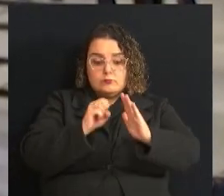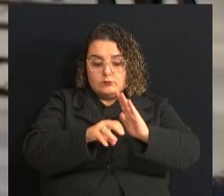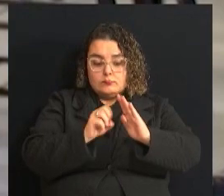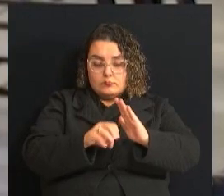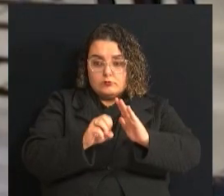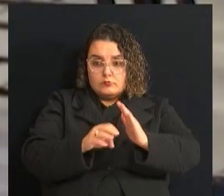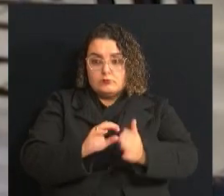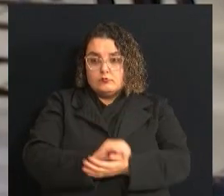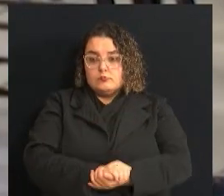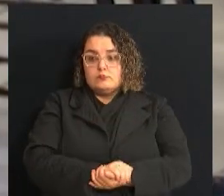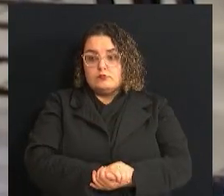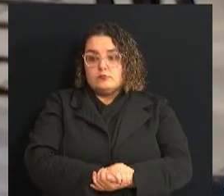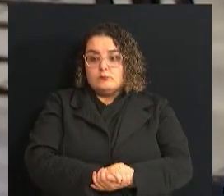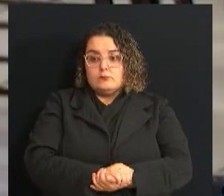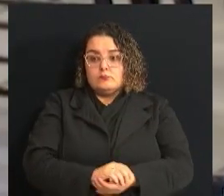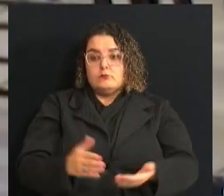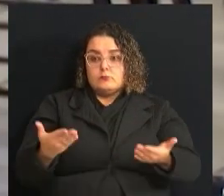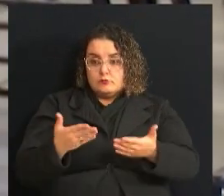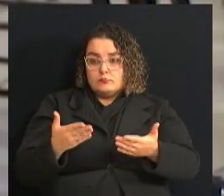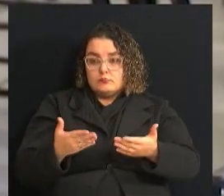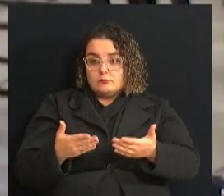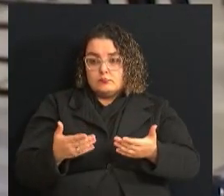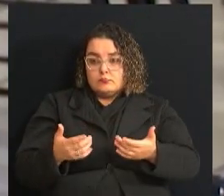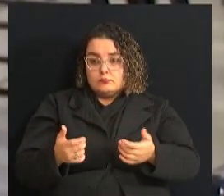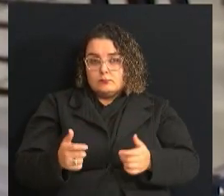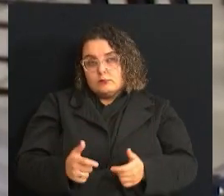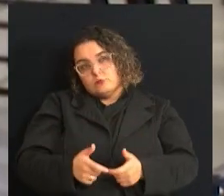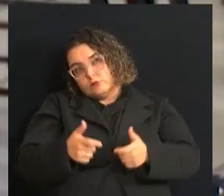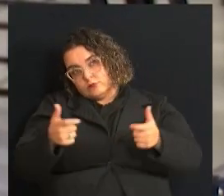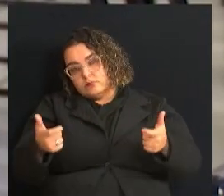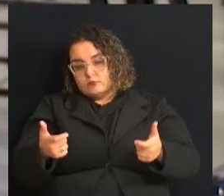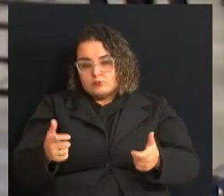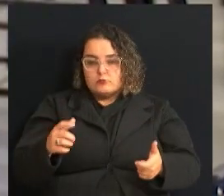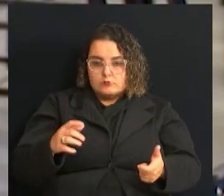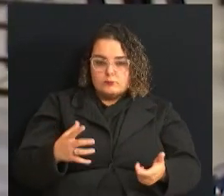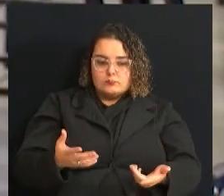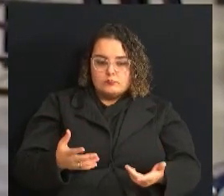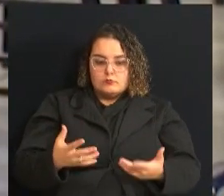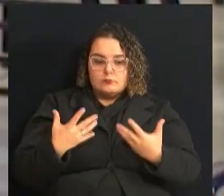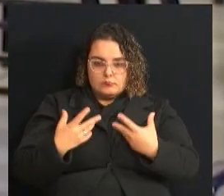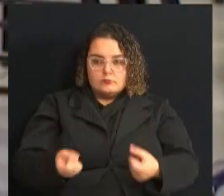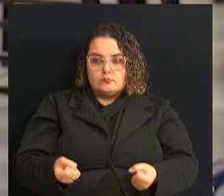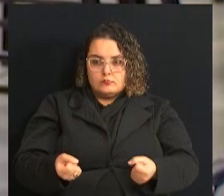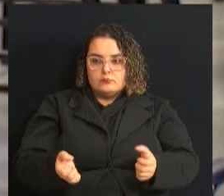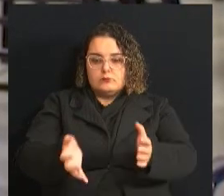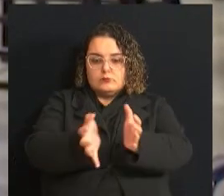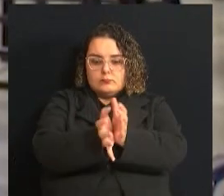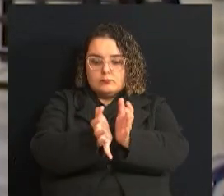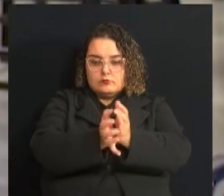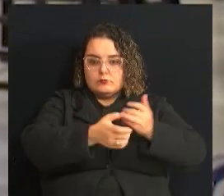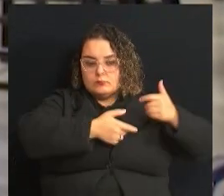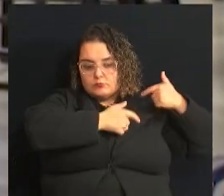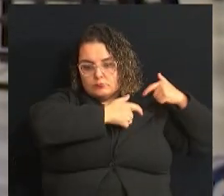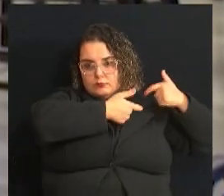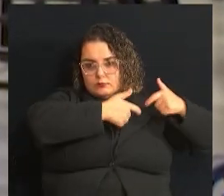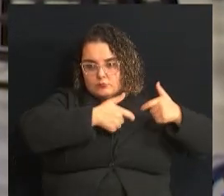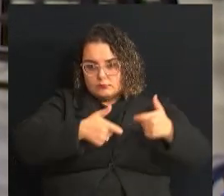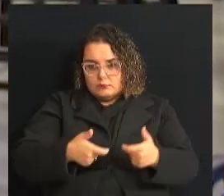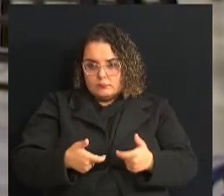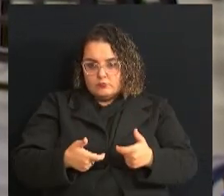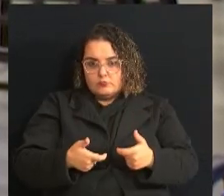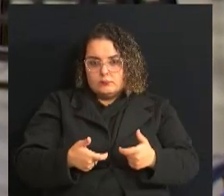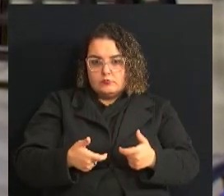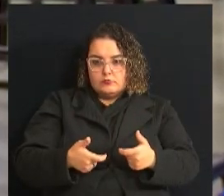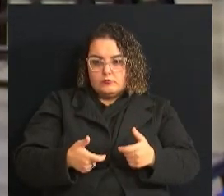Né? Então, hoje, o que ganha uma maior expressão são esses grupos conservadores, né, sobretudo cristãos conservadores,